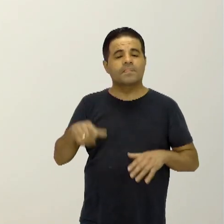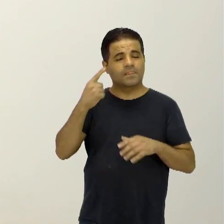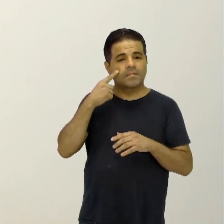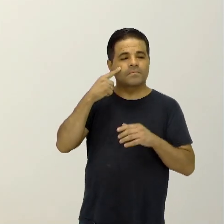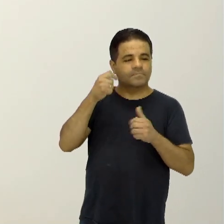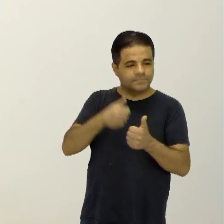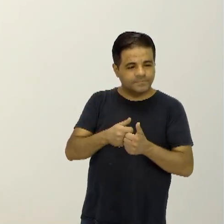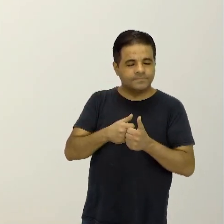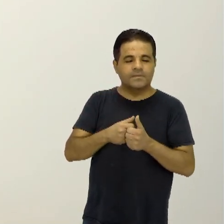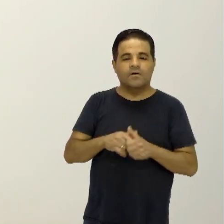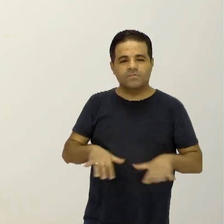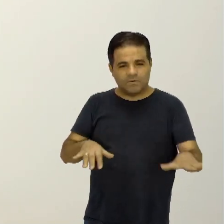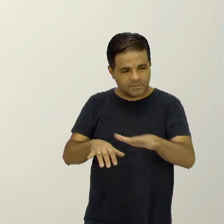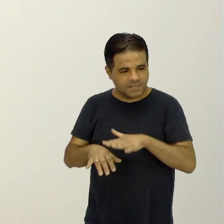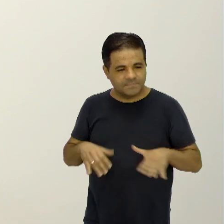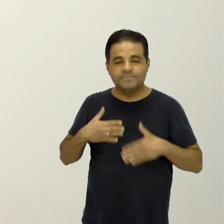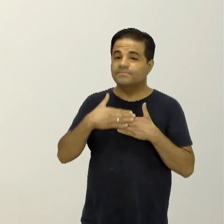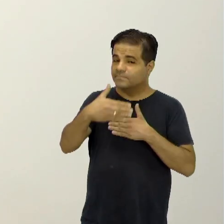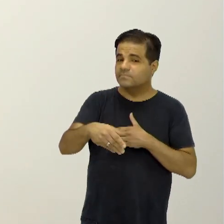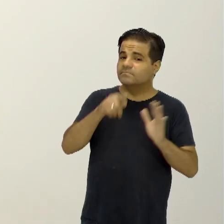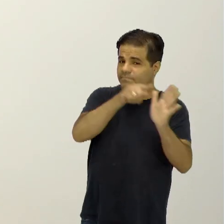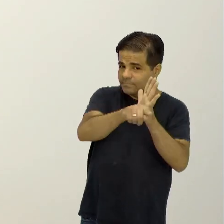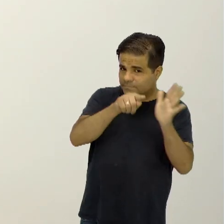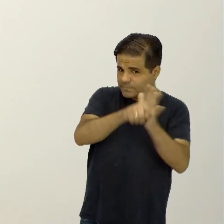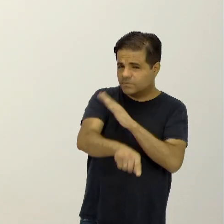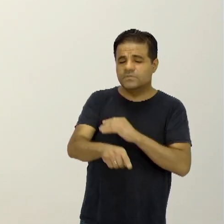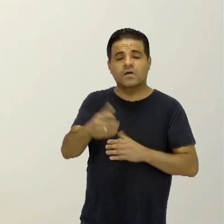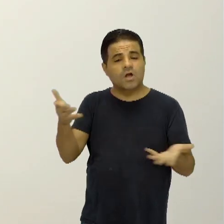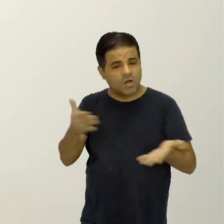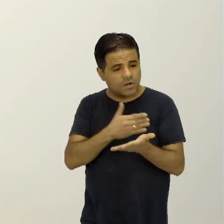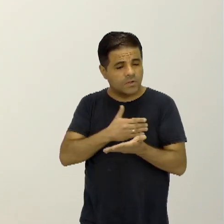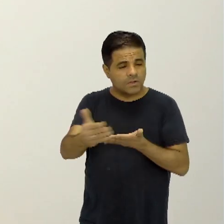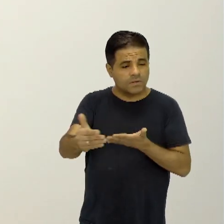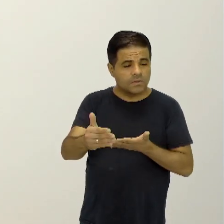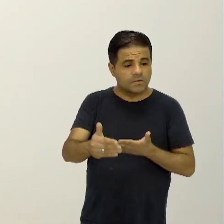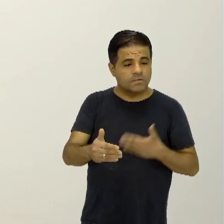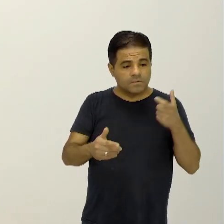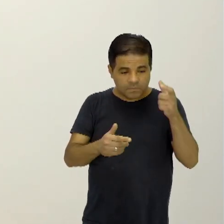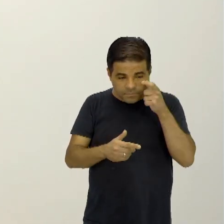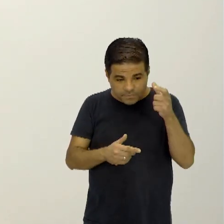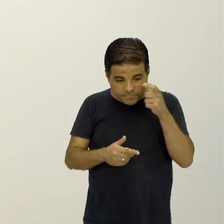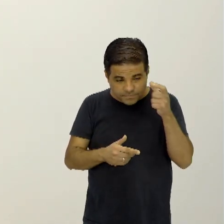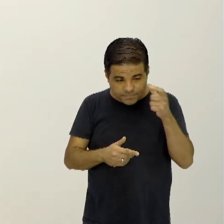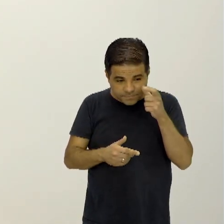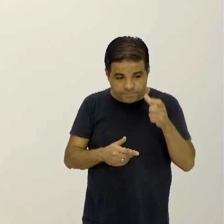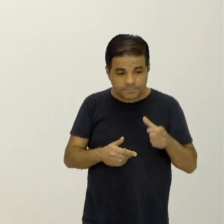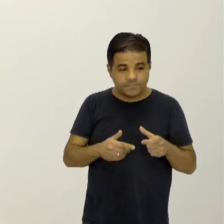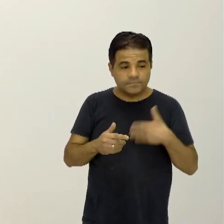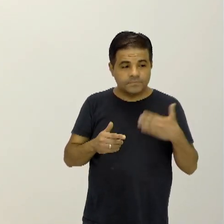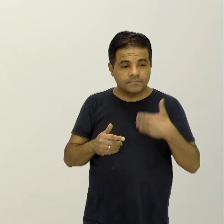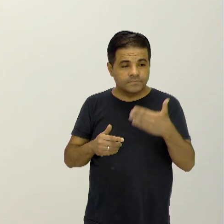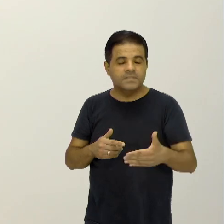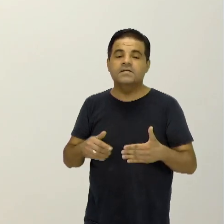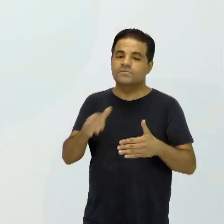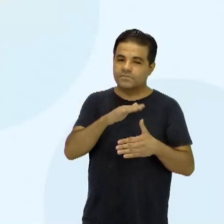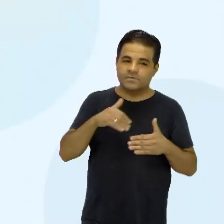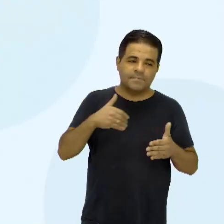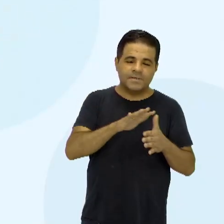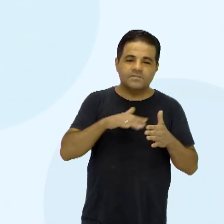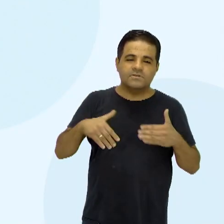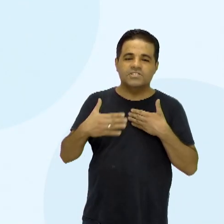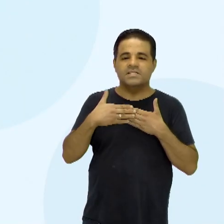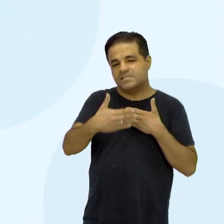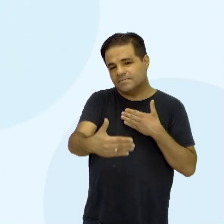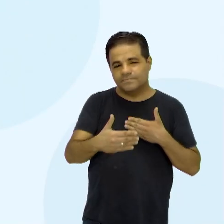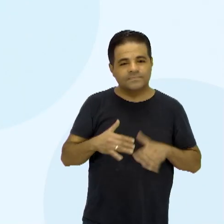tela e a gente vai já questionando. Agora a gente vai começar a observar esse texto, como que ele se comporta. Então vamos lá para a tela de